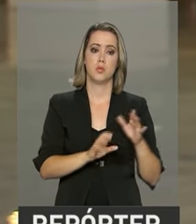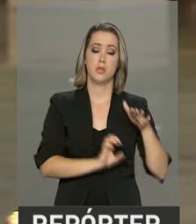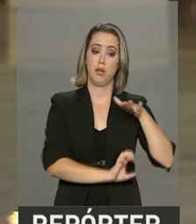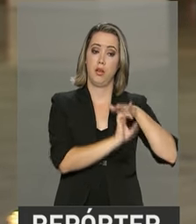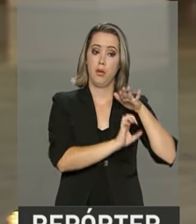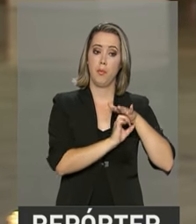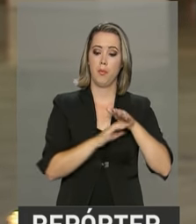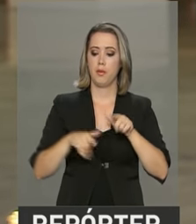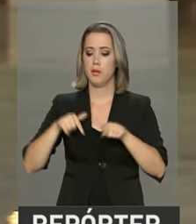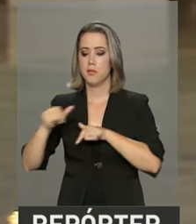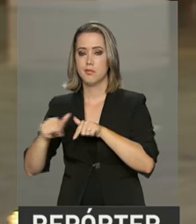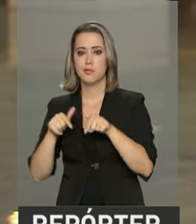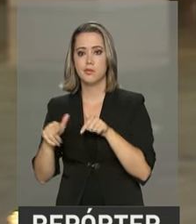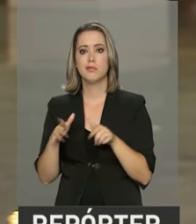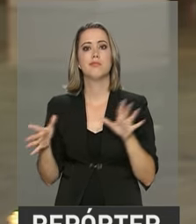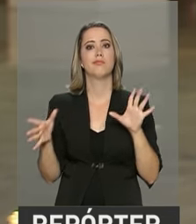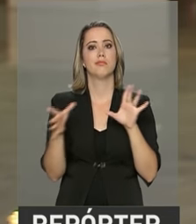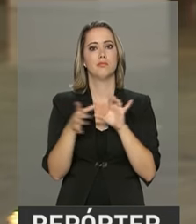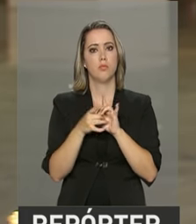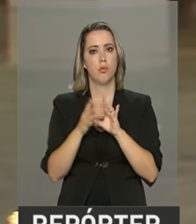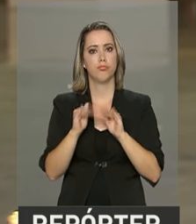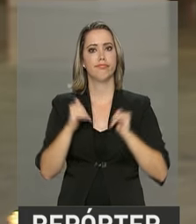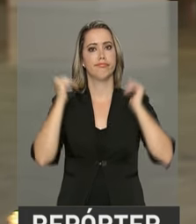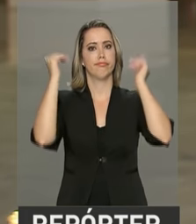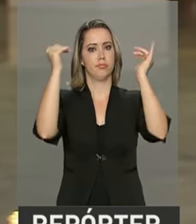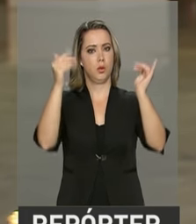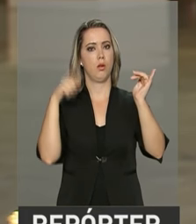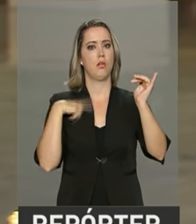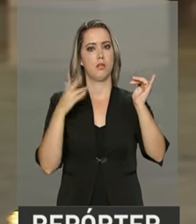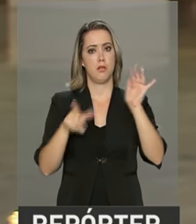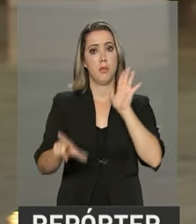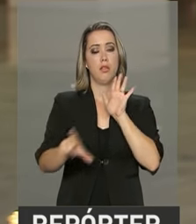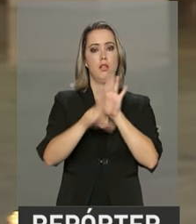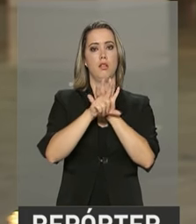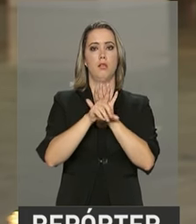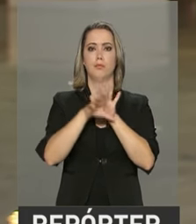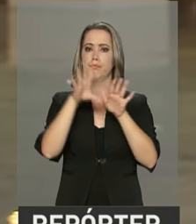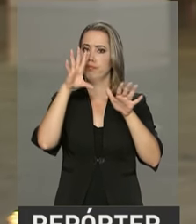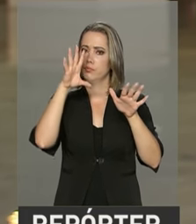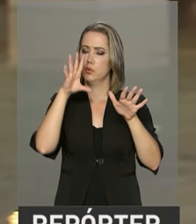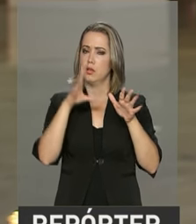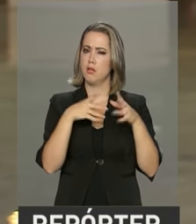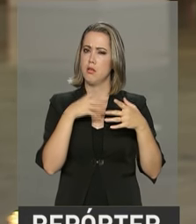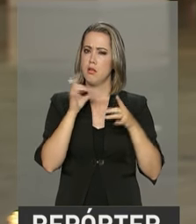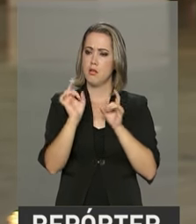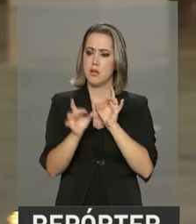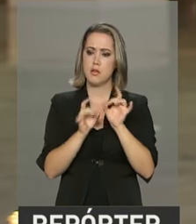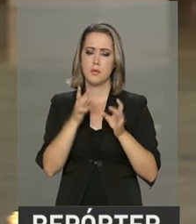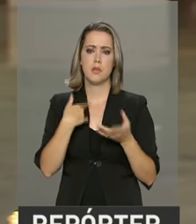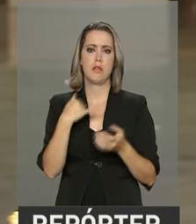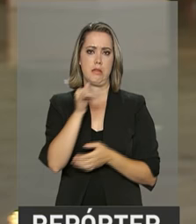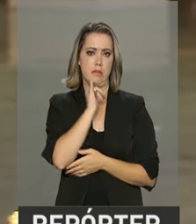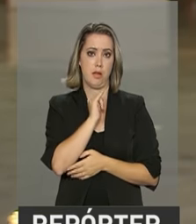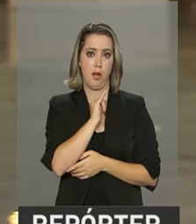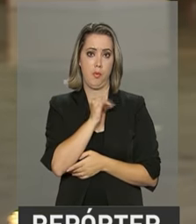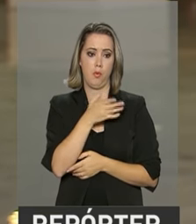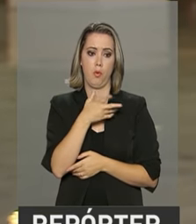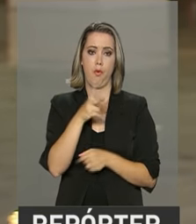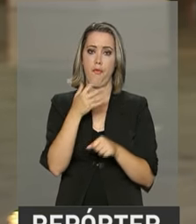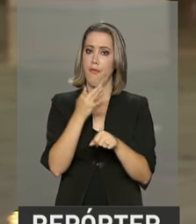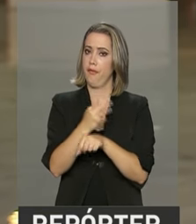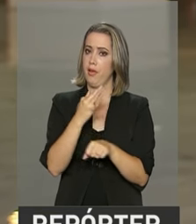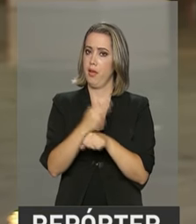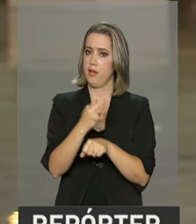e trabalhadores prevaleça sobre a lei em pontos específicos, como no caso do parcelamento das férias em